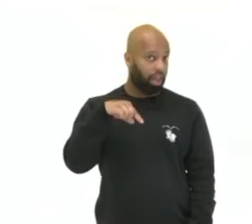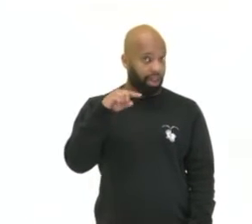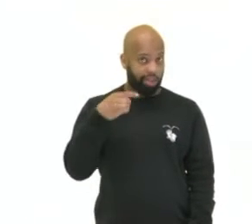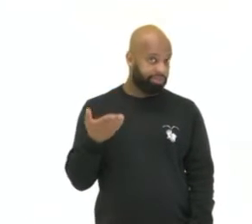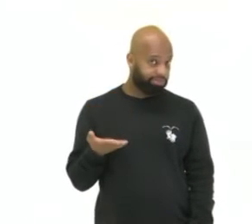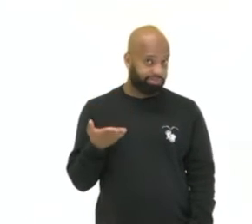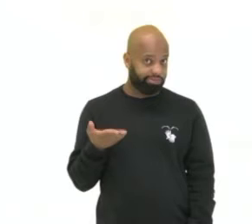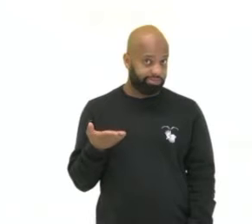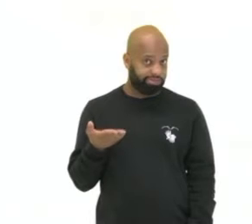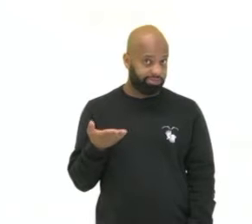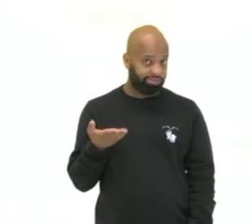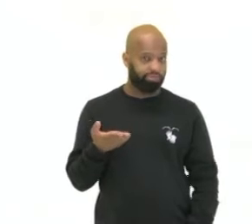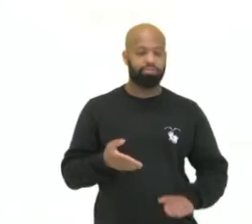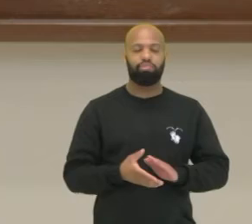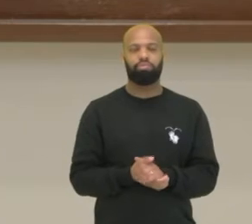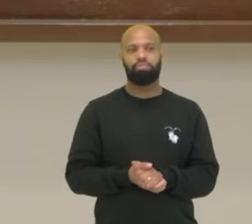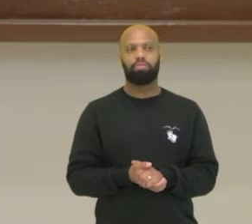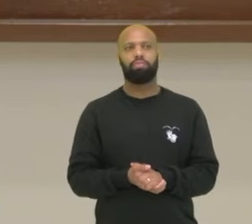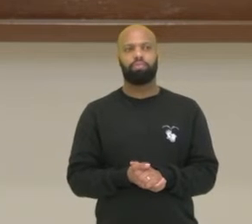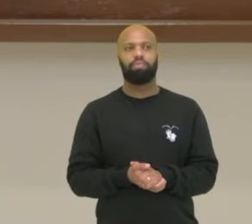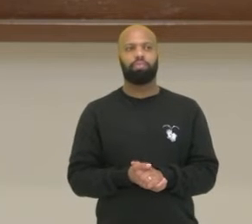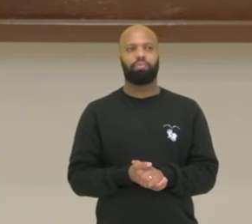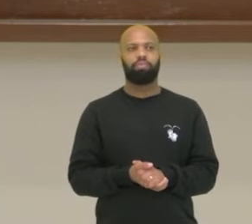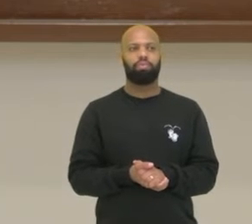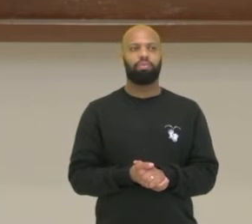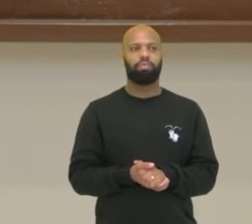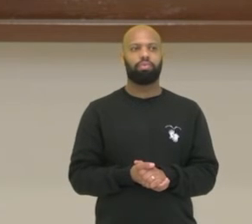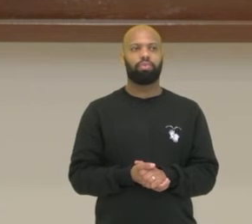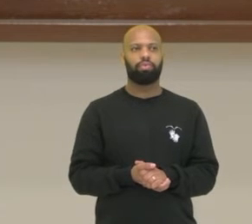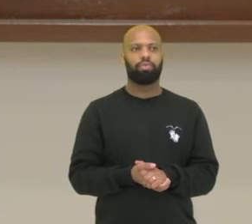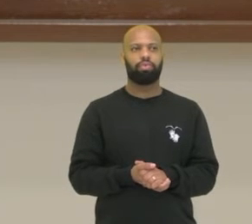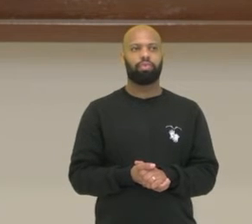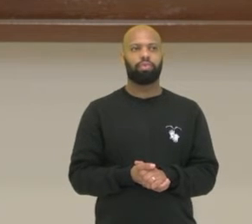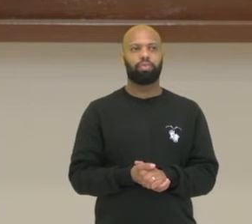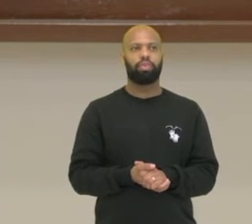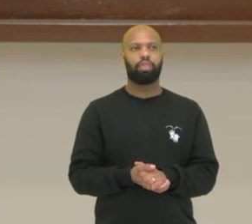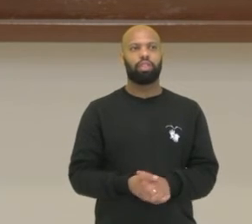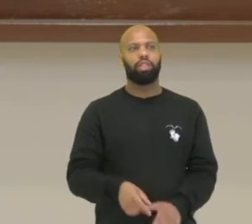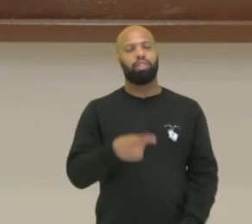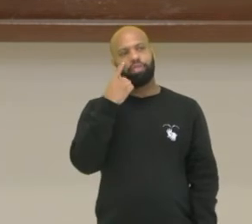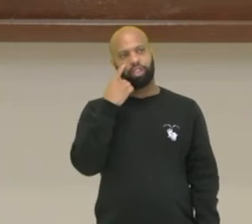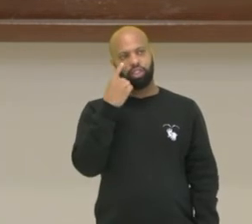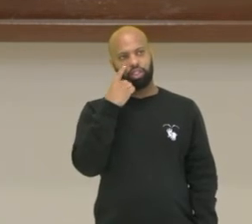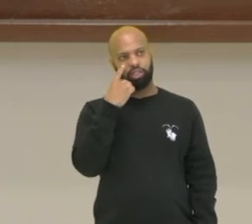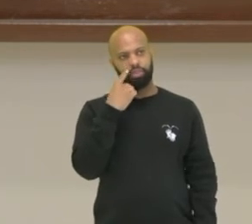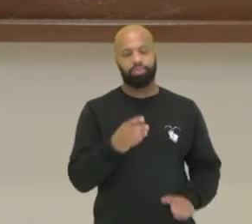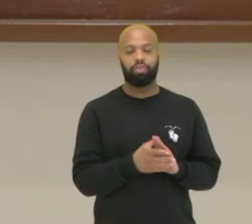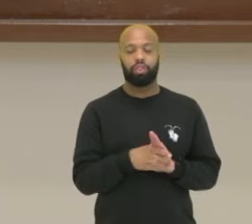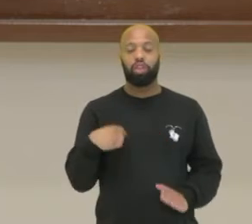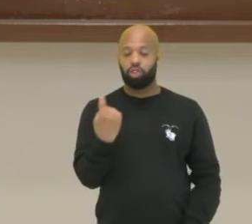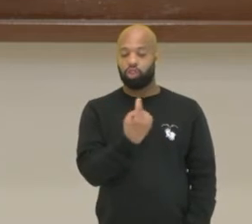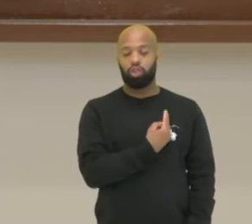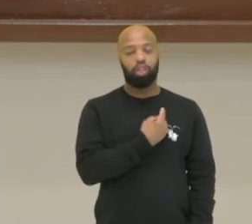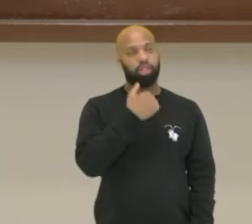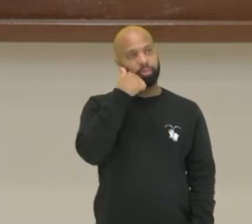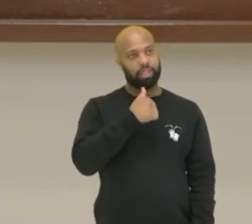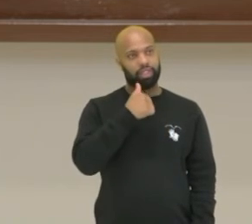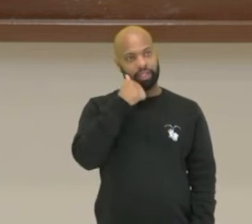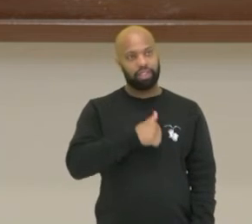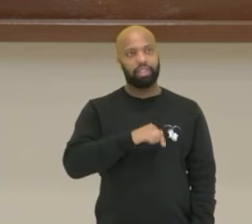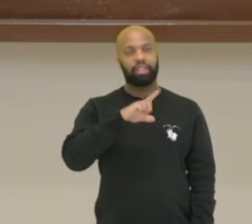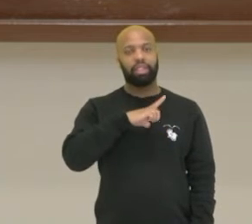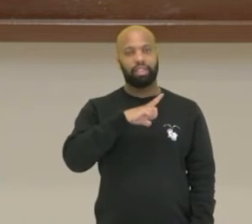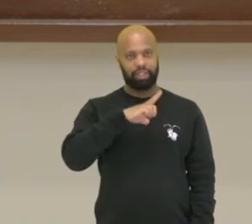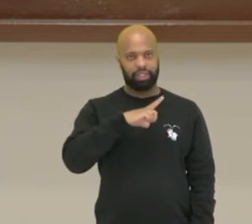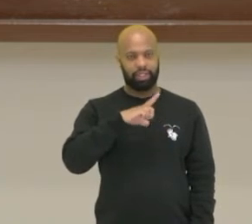em uma nova gestação? Então, acompanhem com a professora. Nós, meninas, temos